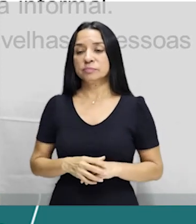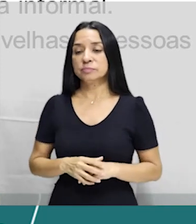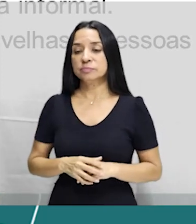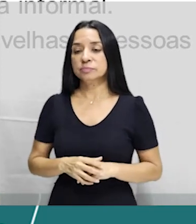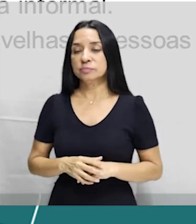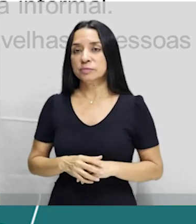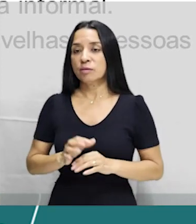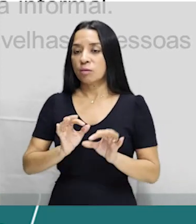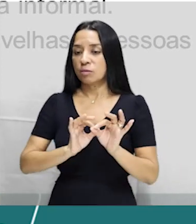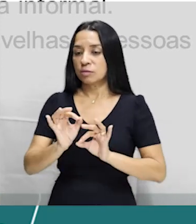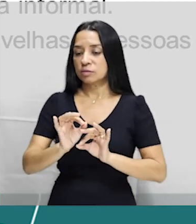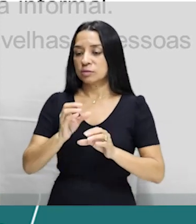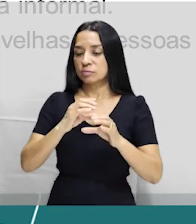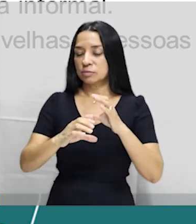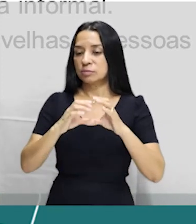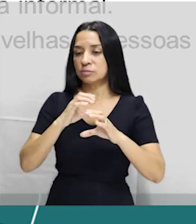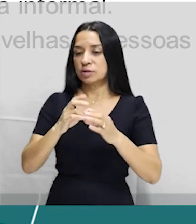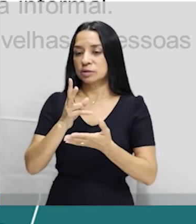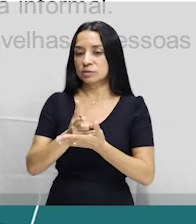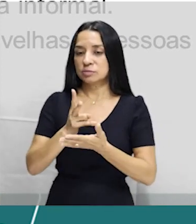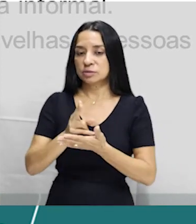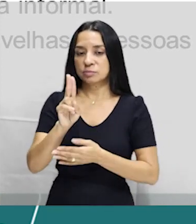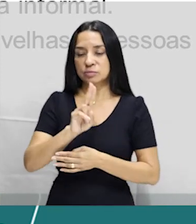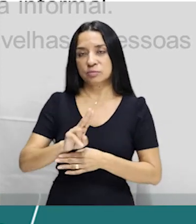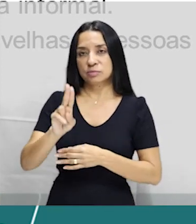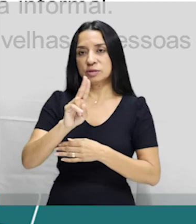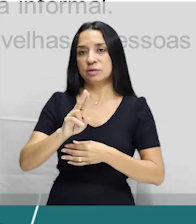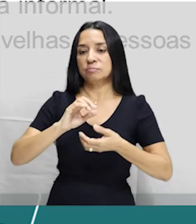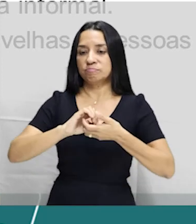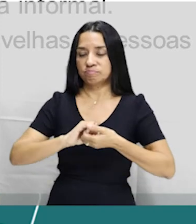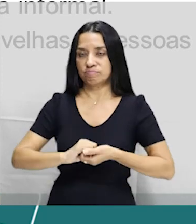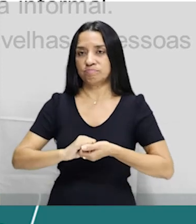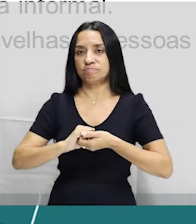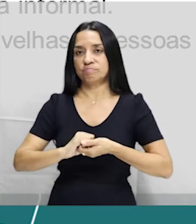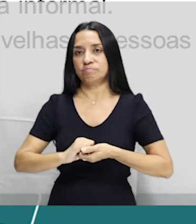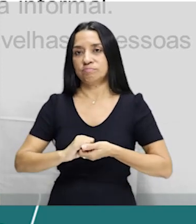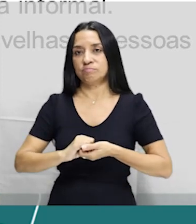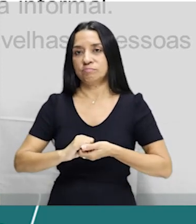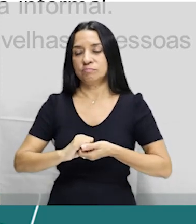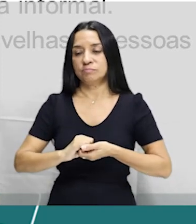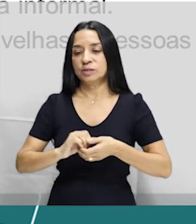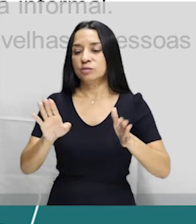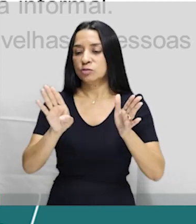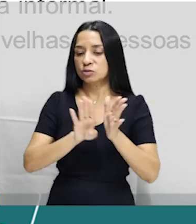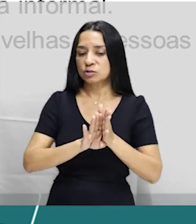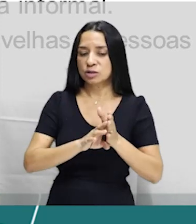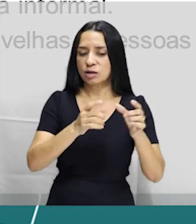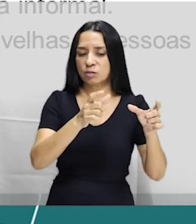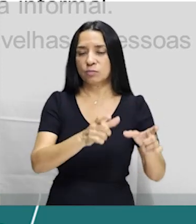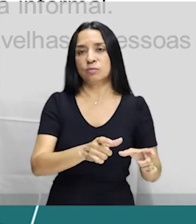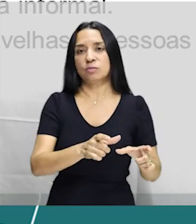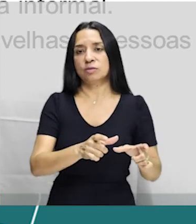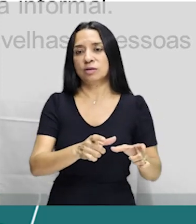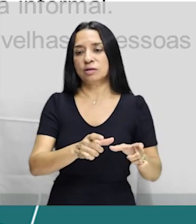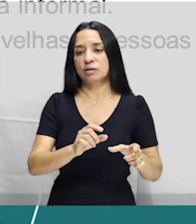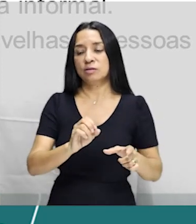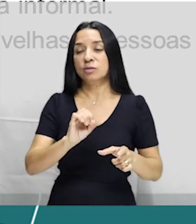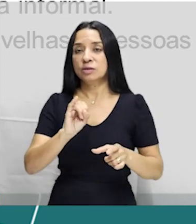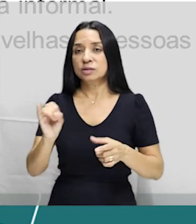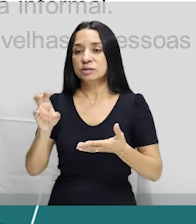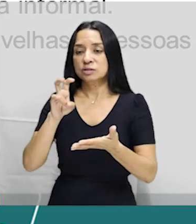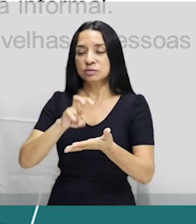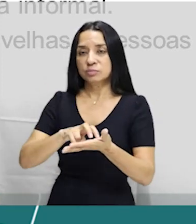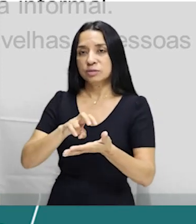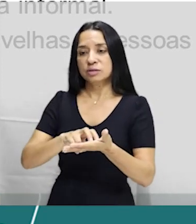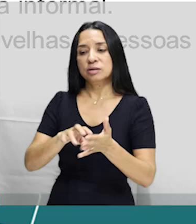para estabelecer uma comunicação é sempre usando os cumprimentos, tá? Quando você chega em algum local, se for de manhã, você